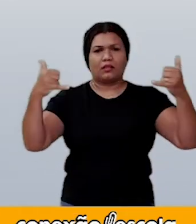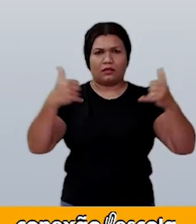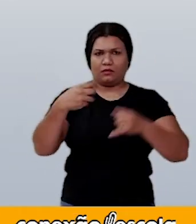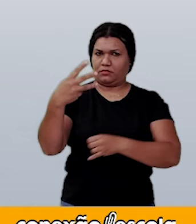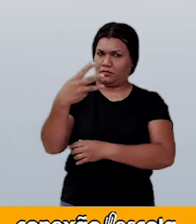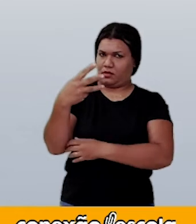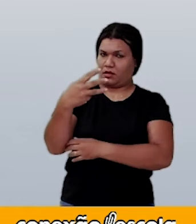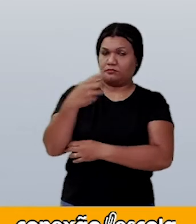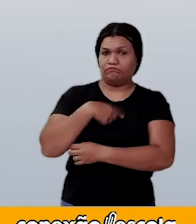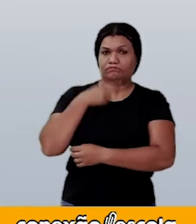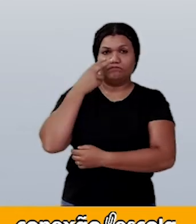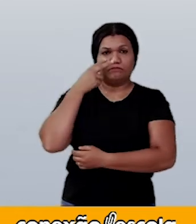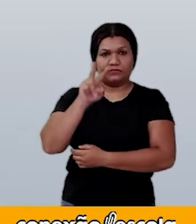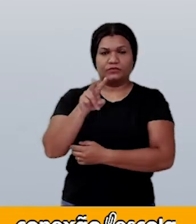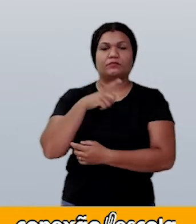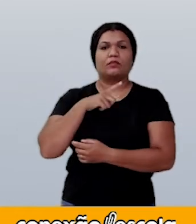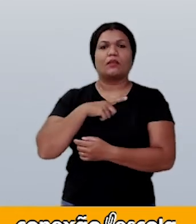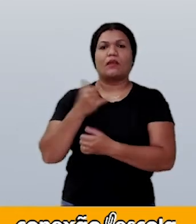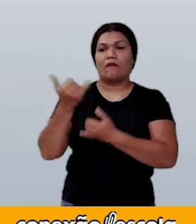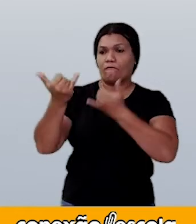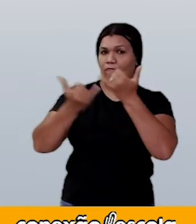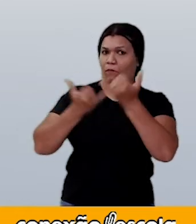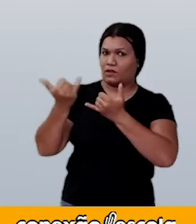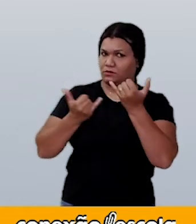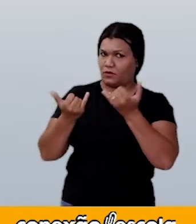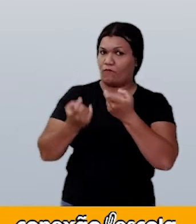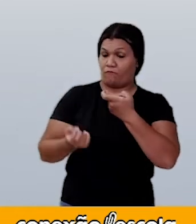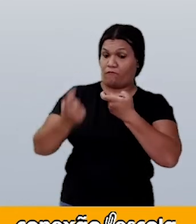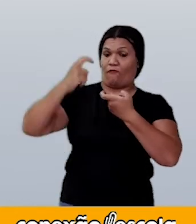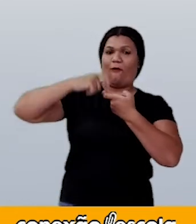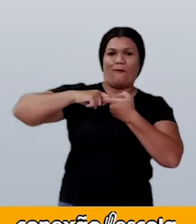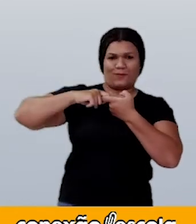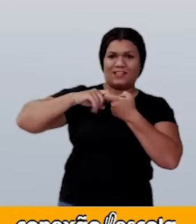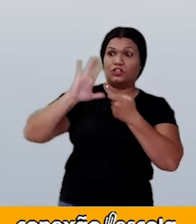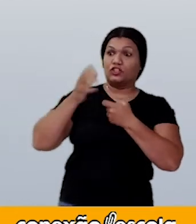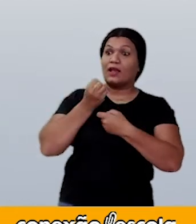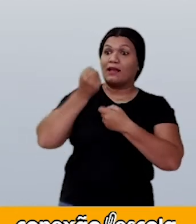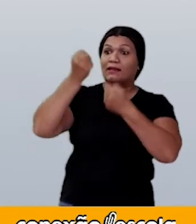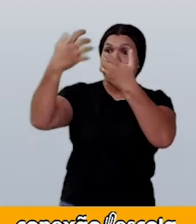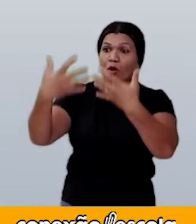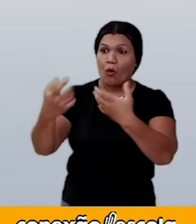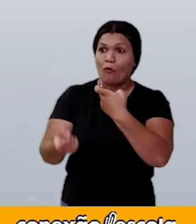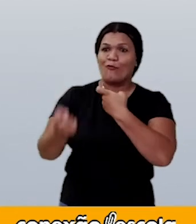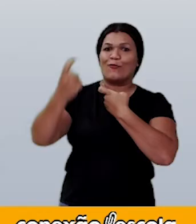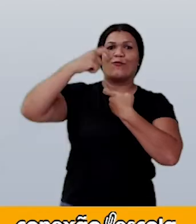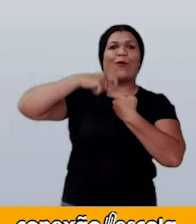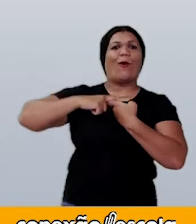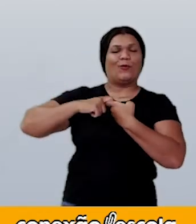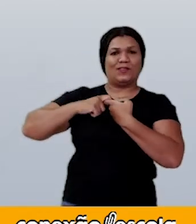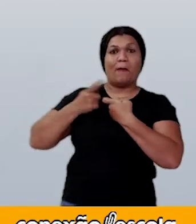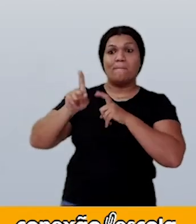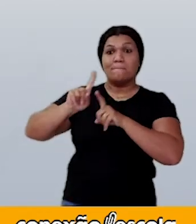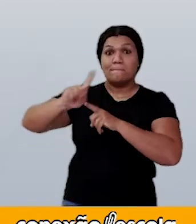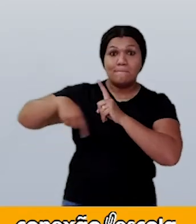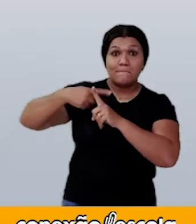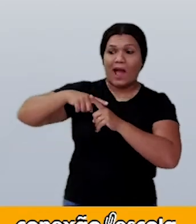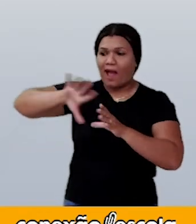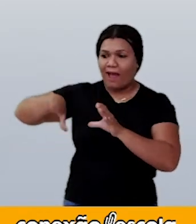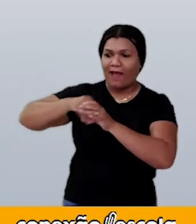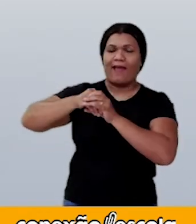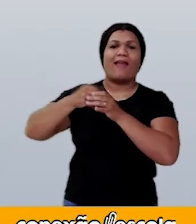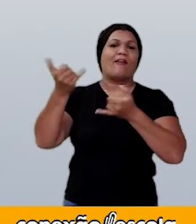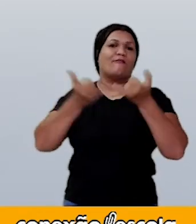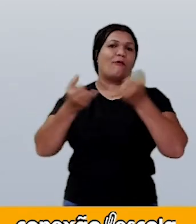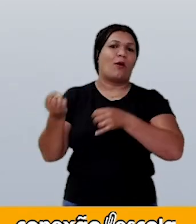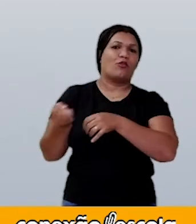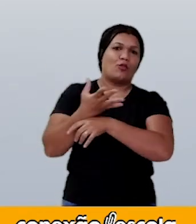retoma parte da informação que já foi dita e vai trazer uma informação nova,